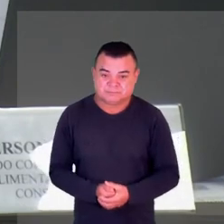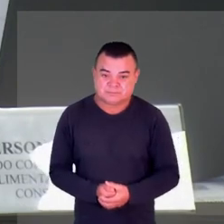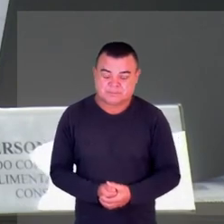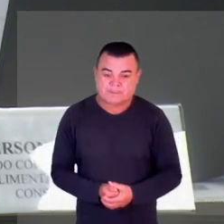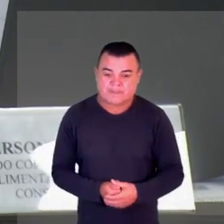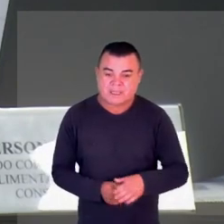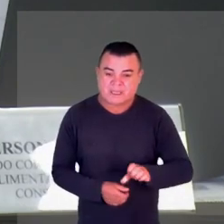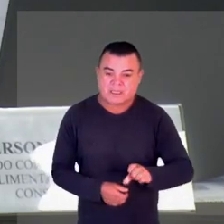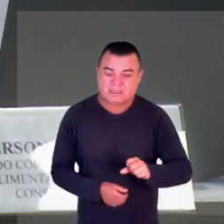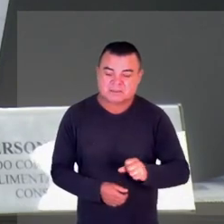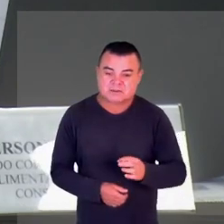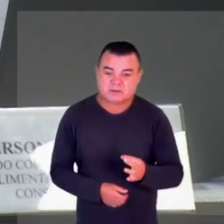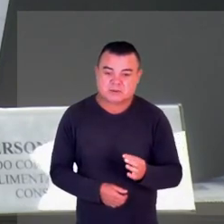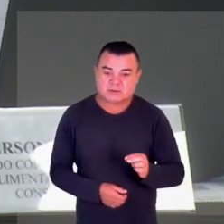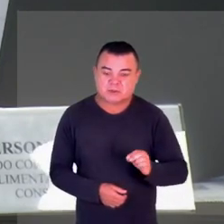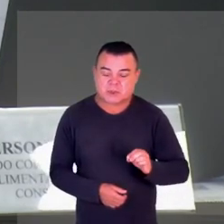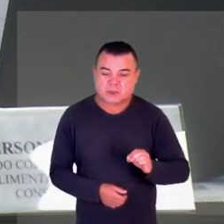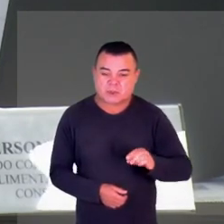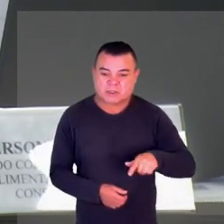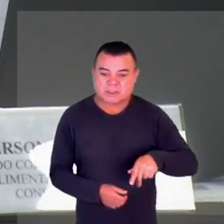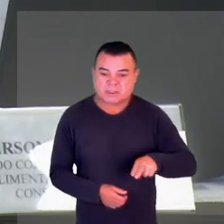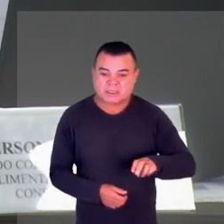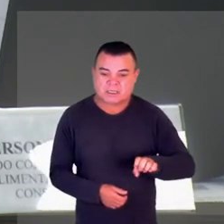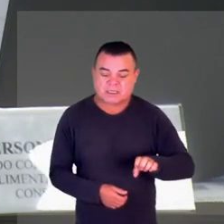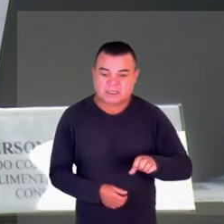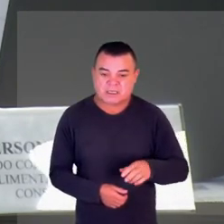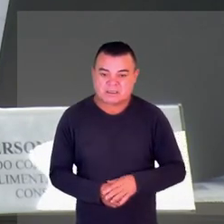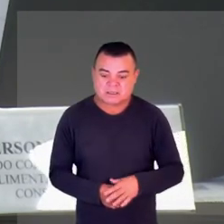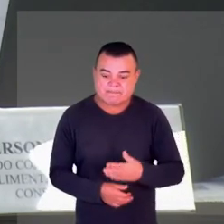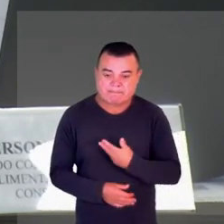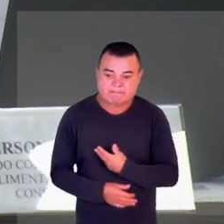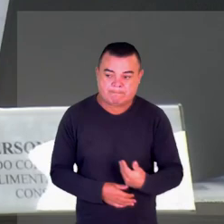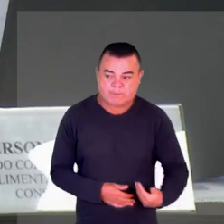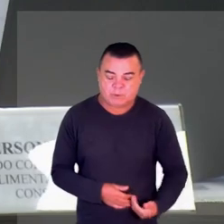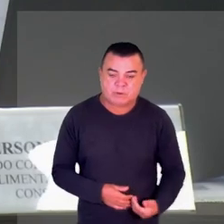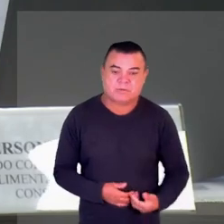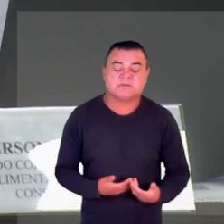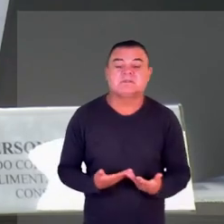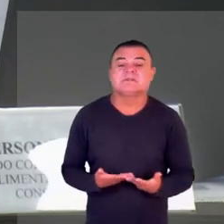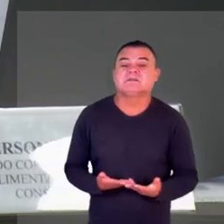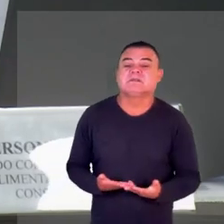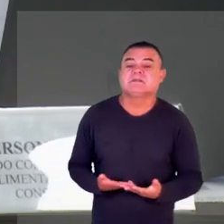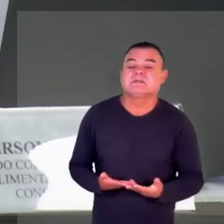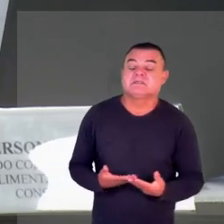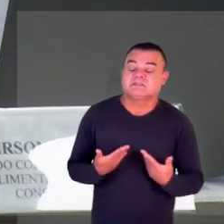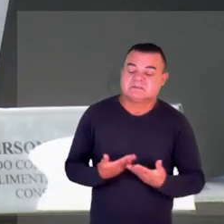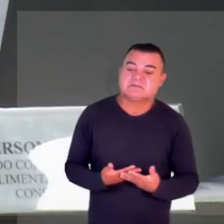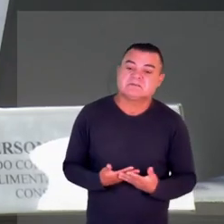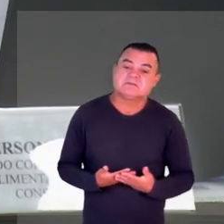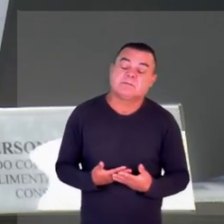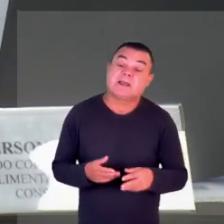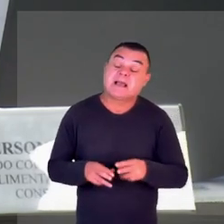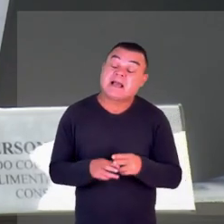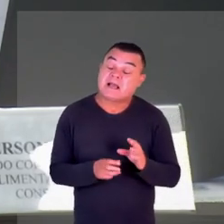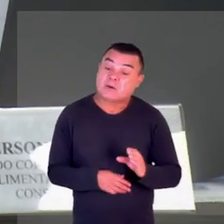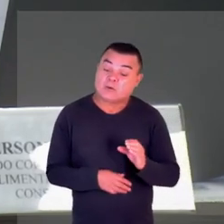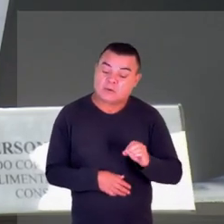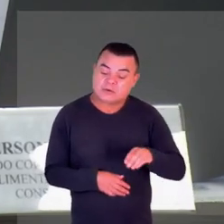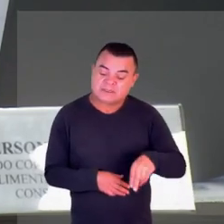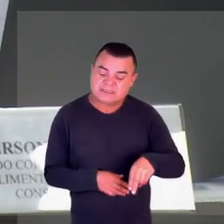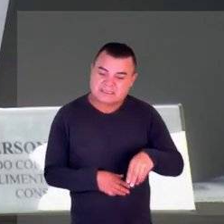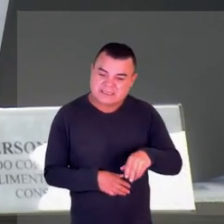públicos por exemplo inexistem tá se tentando agora com as ações da o retorno da Conab se colocar